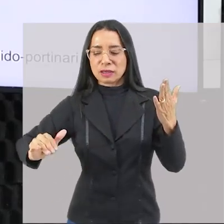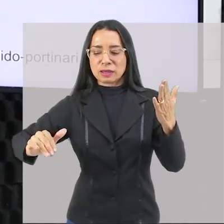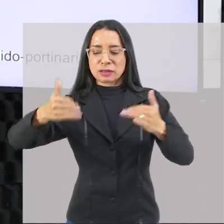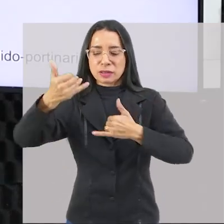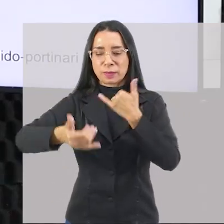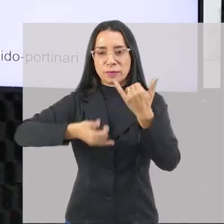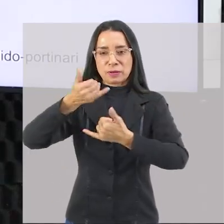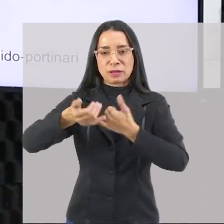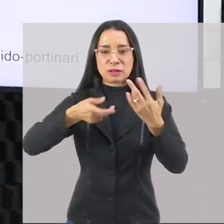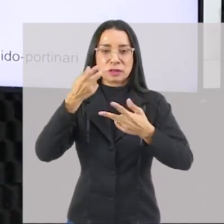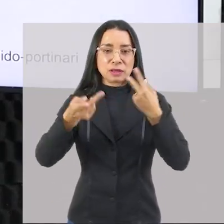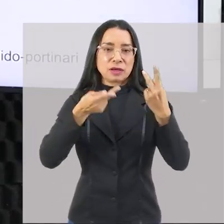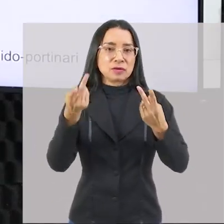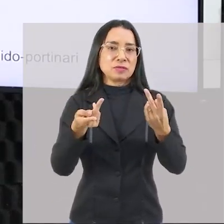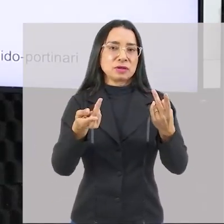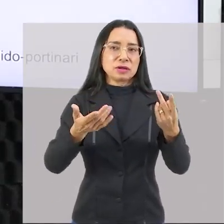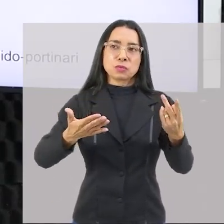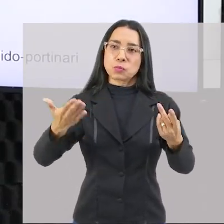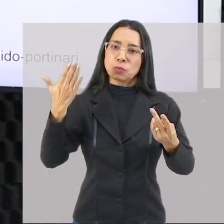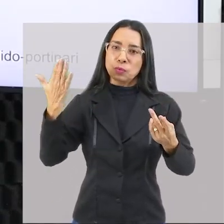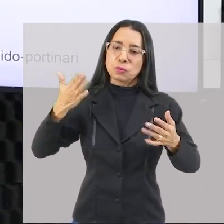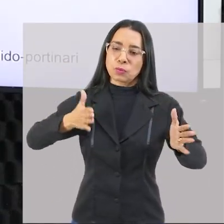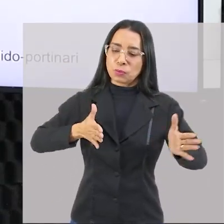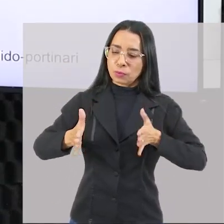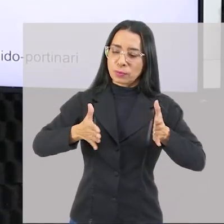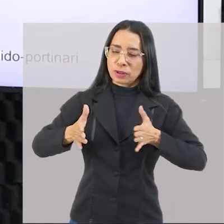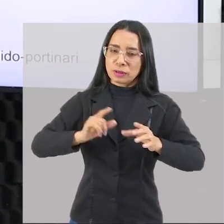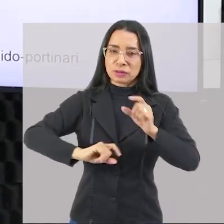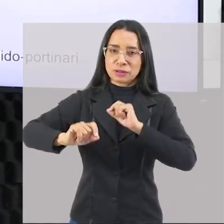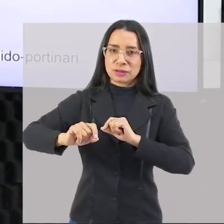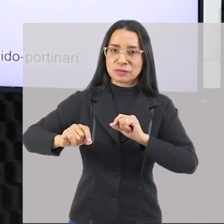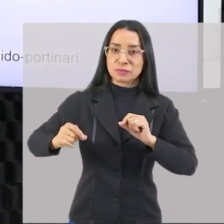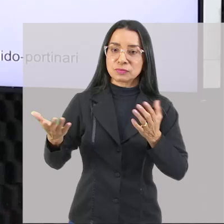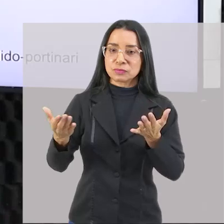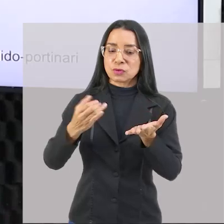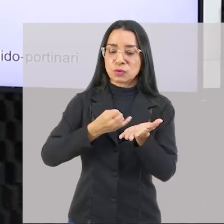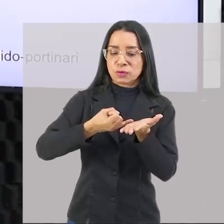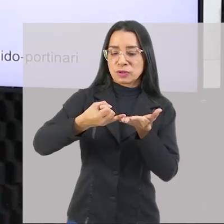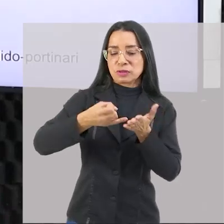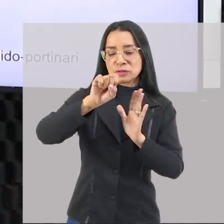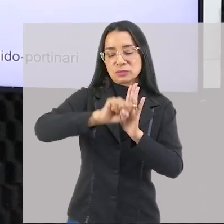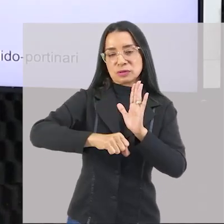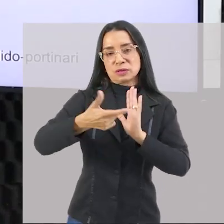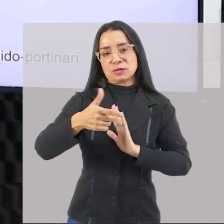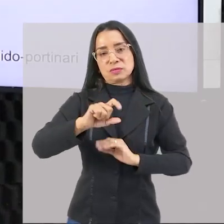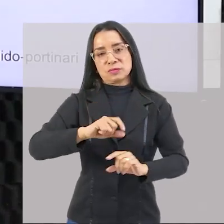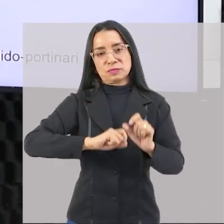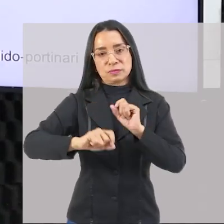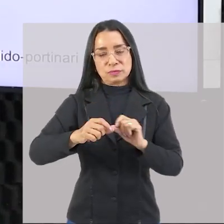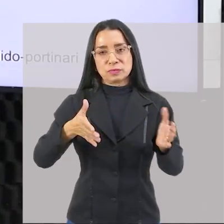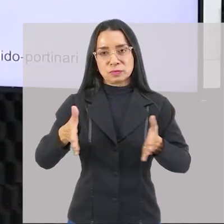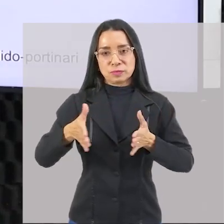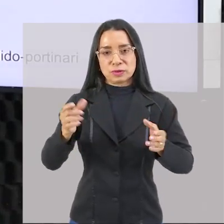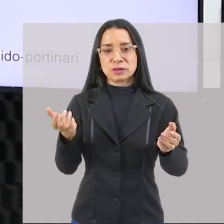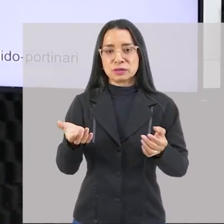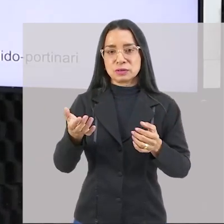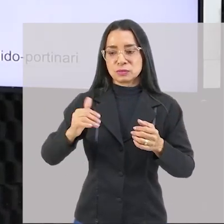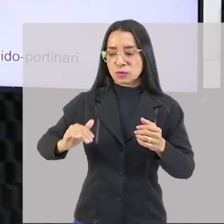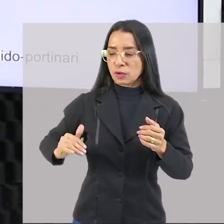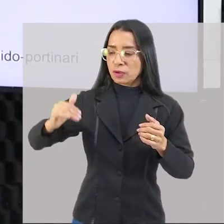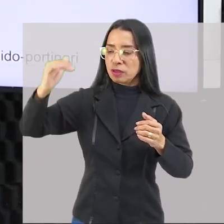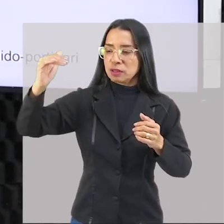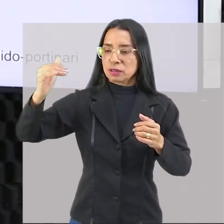brincando, ele está falando de uma infância no início do século XX, e inclusive no período onde eu cresci